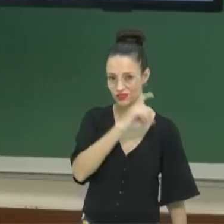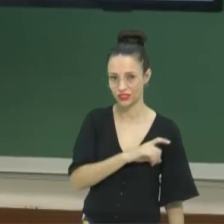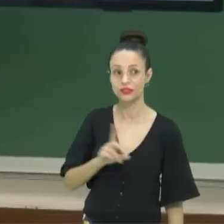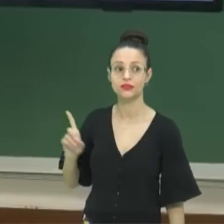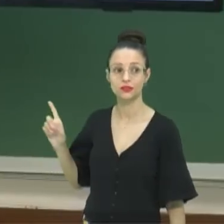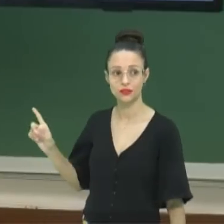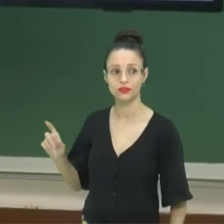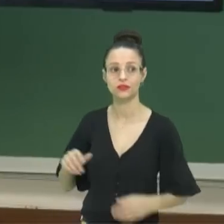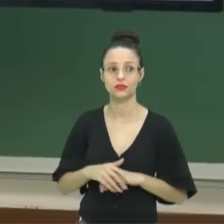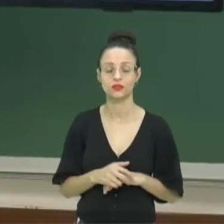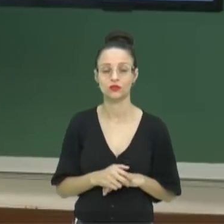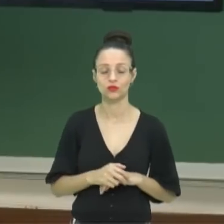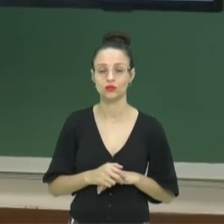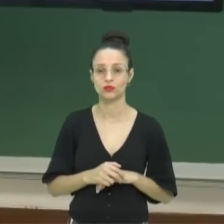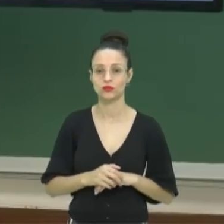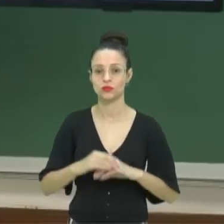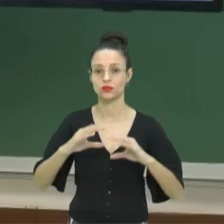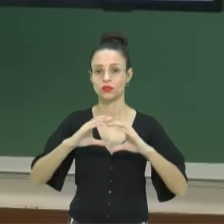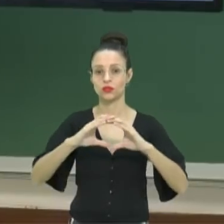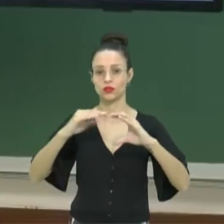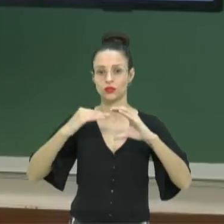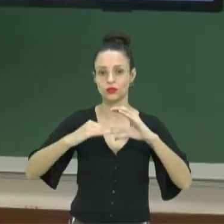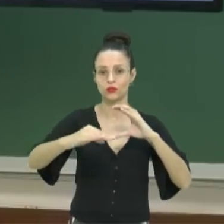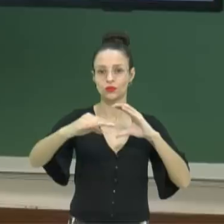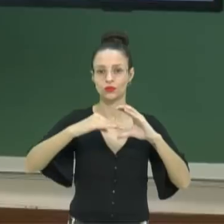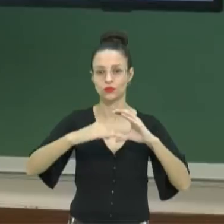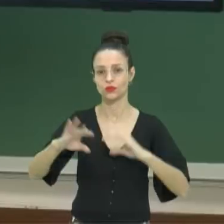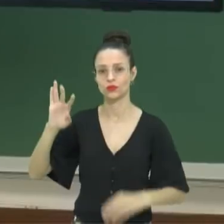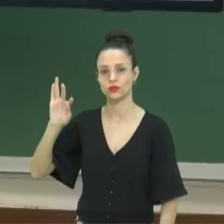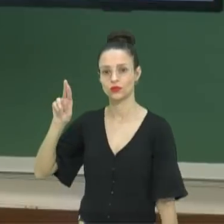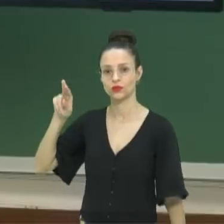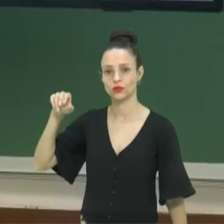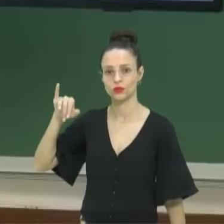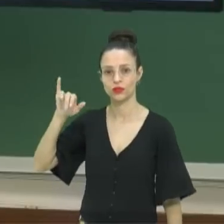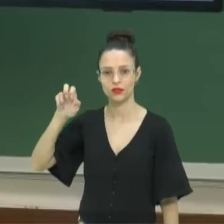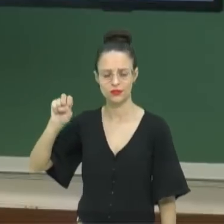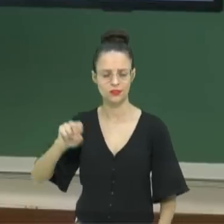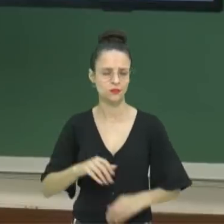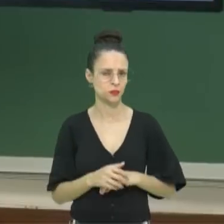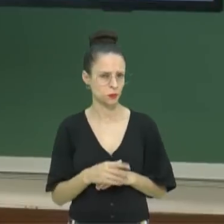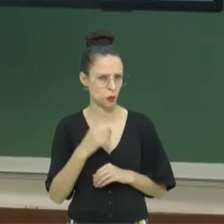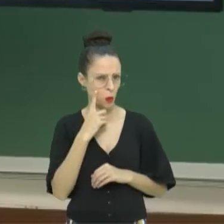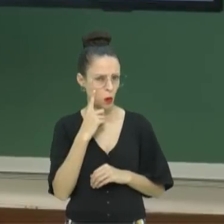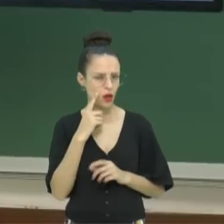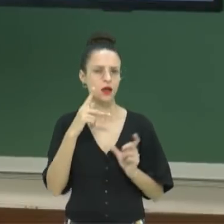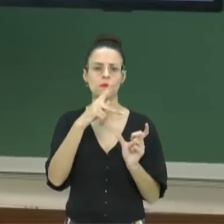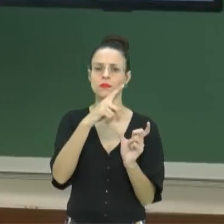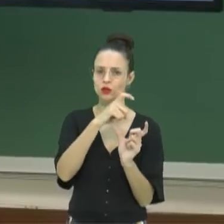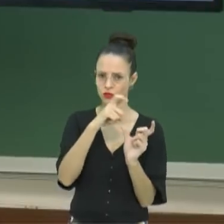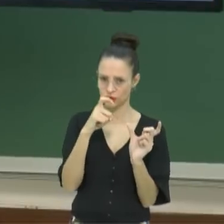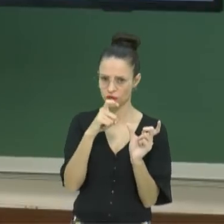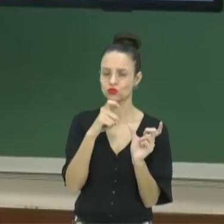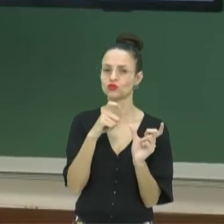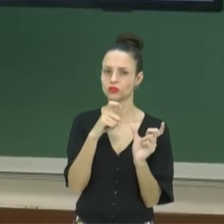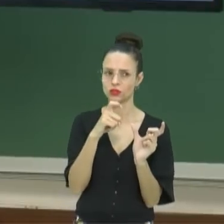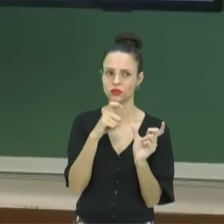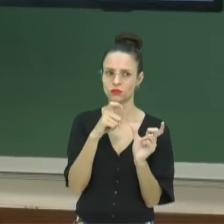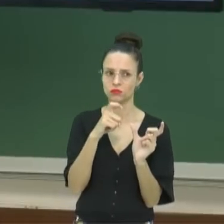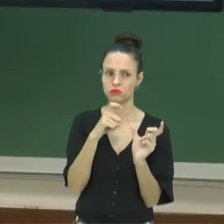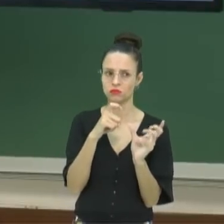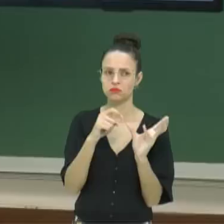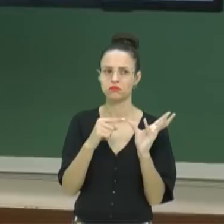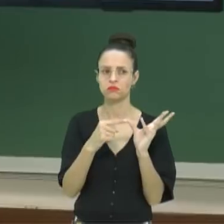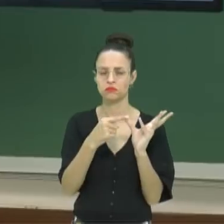difíceis e túneis. Olha, professora, paroxítona,